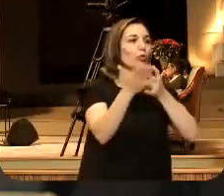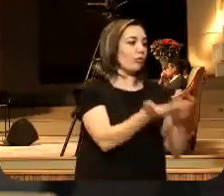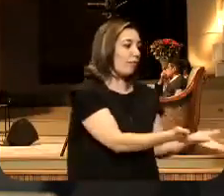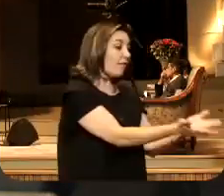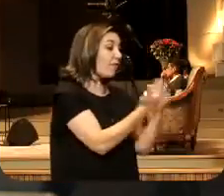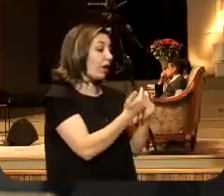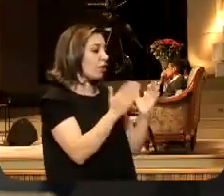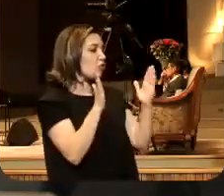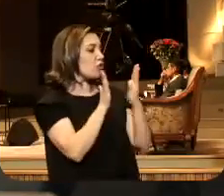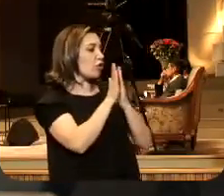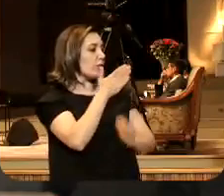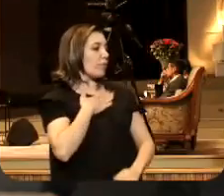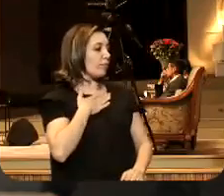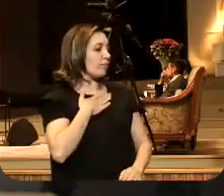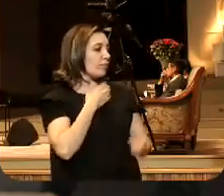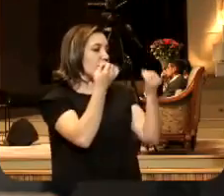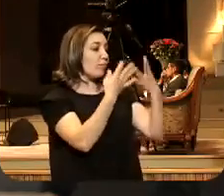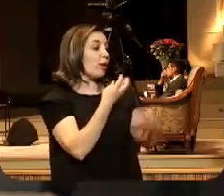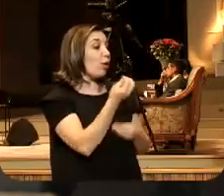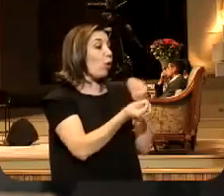Eu estou aqui hoje